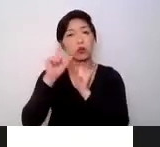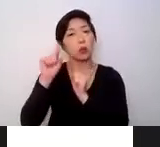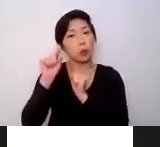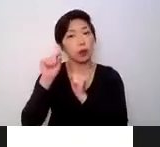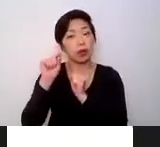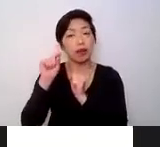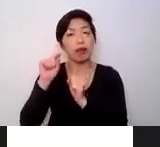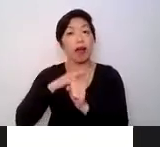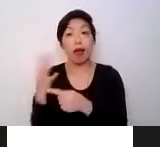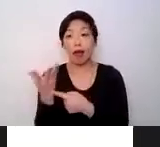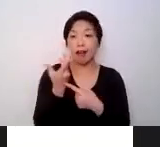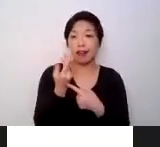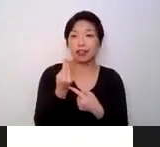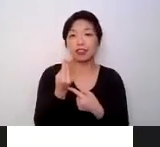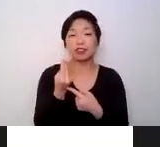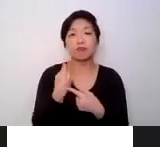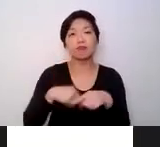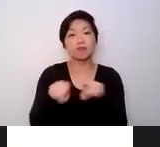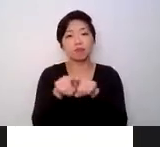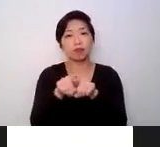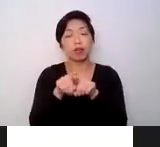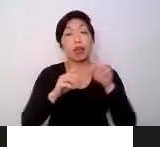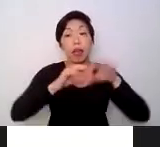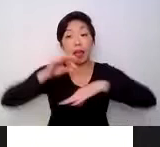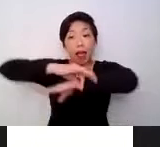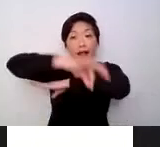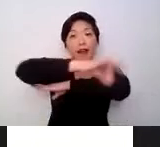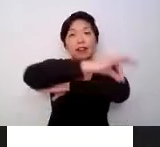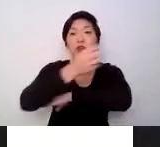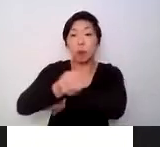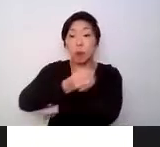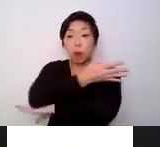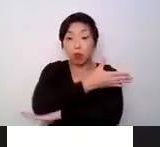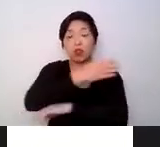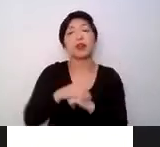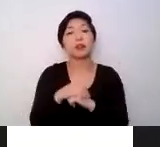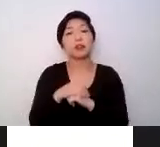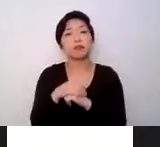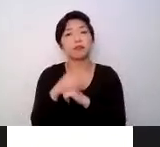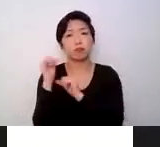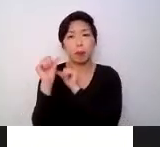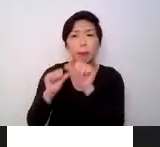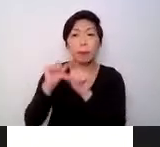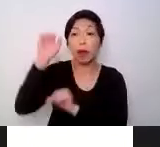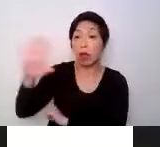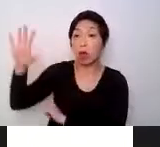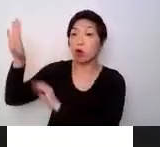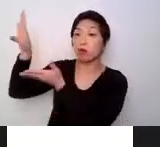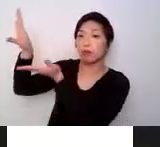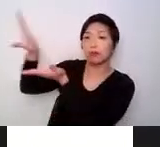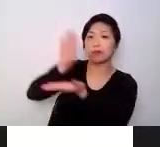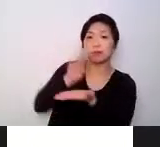e a arquitetura moderna que estava florescendo e se modificando na Europa. Então, elas são trazidas